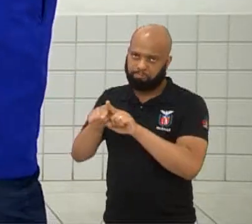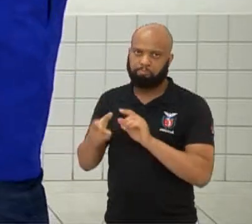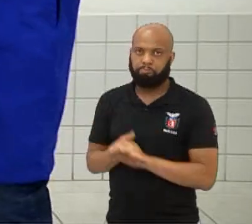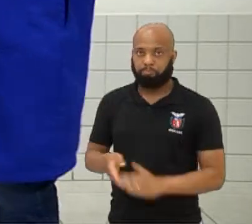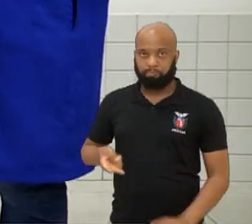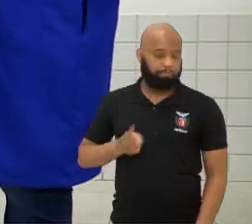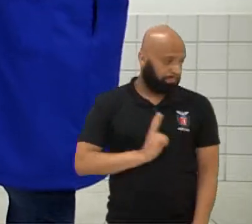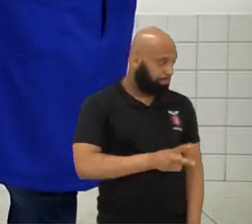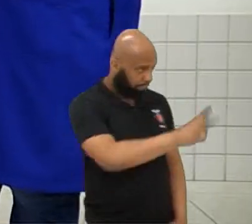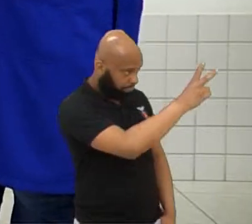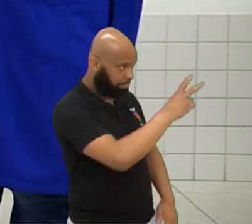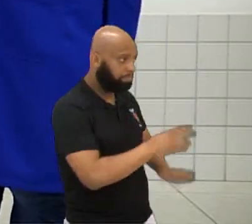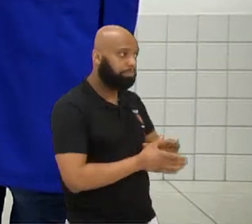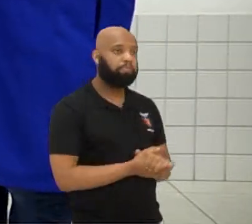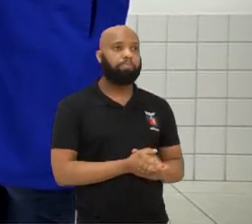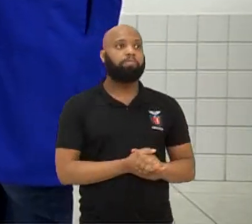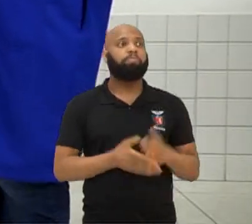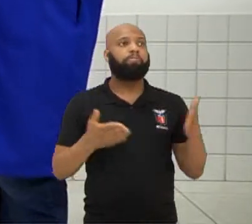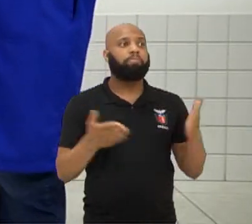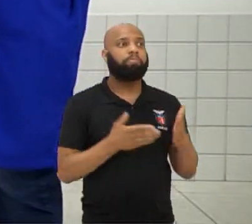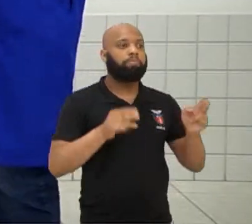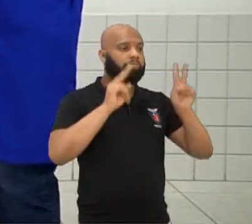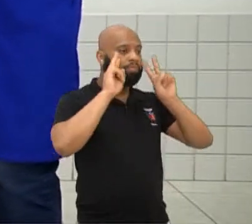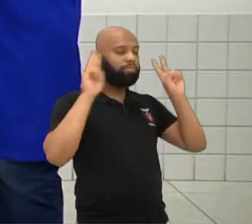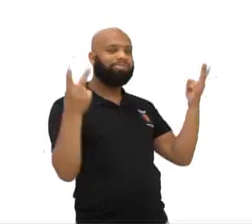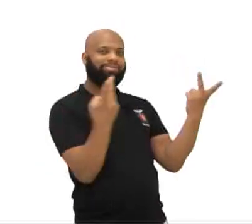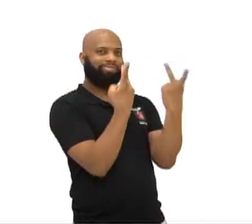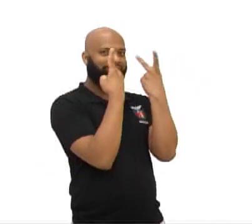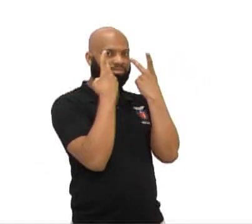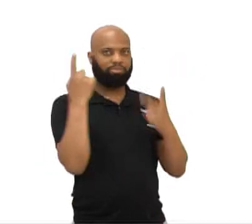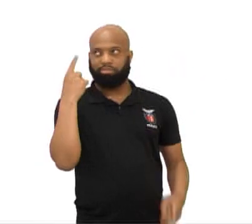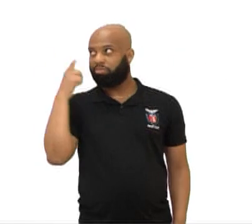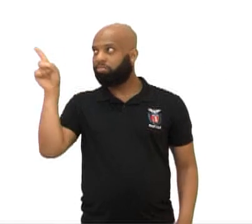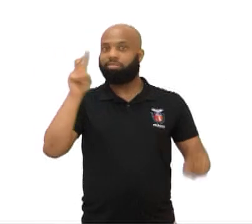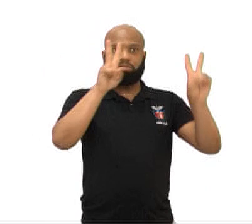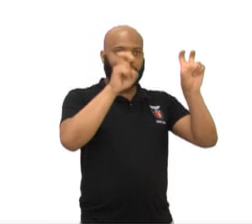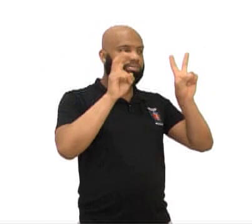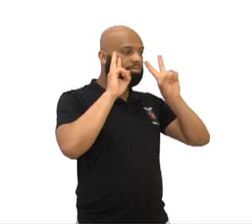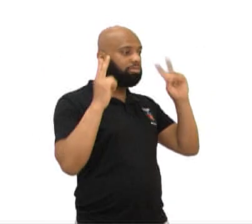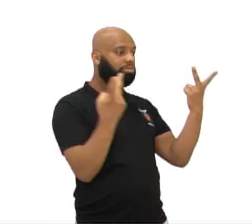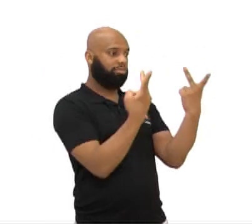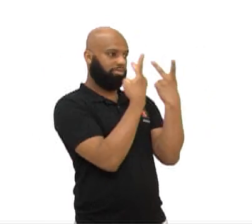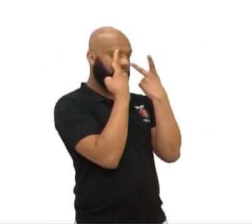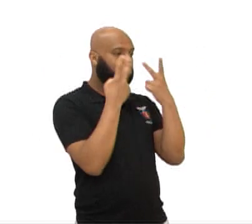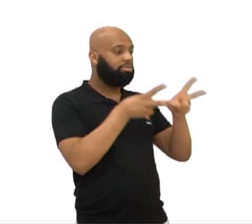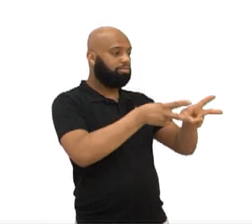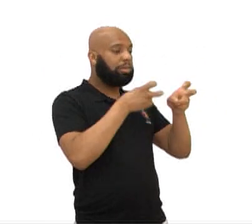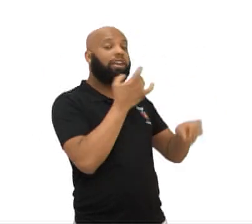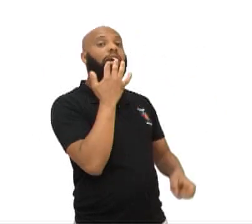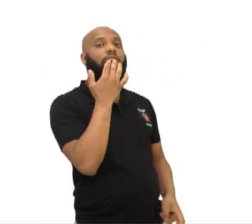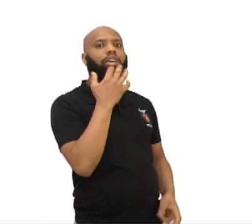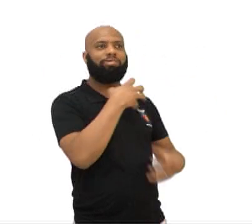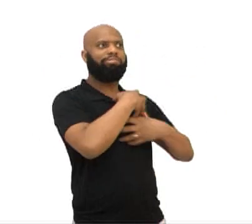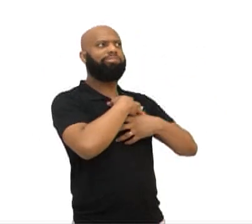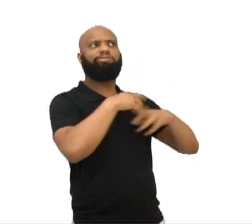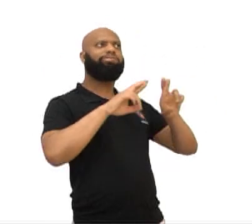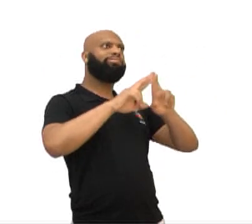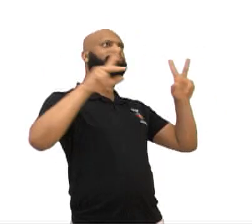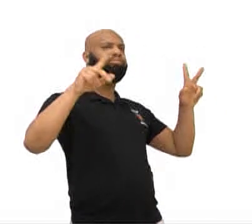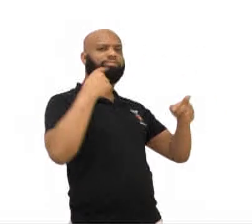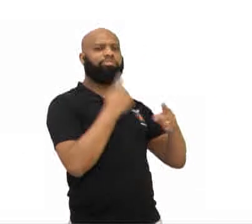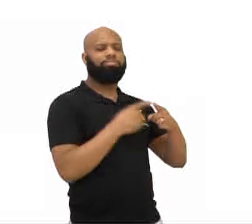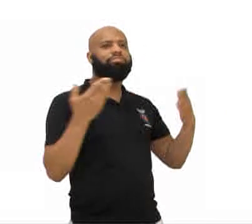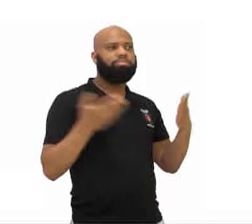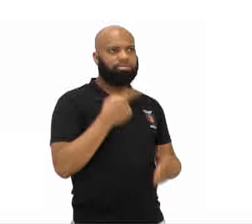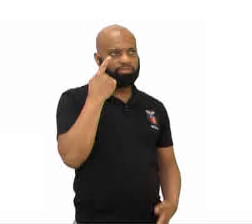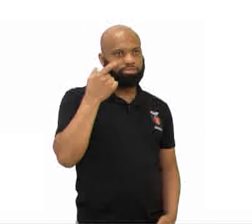professor Jorge, dando sequência aqui. O daltonismo. Pessoal, o daltonismo é um distúrbio que interfere na percepção das cores. Então, coloca a próxima